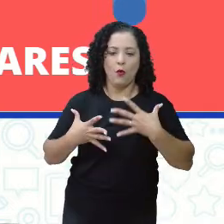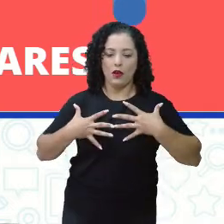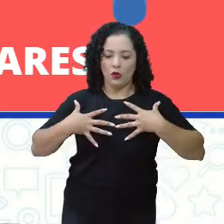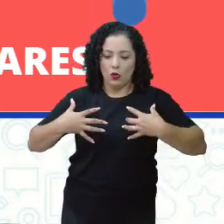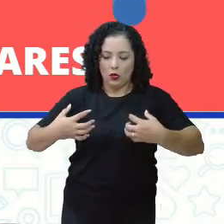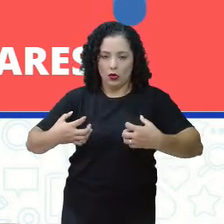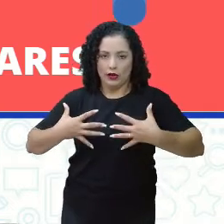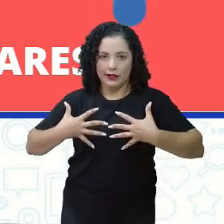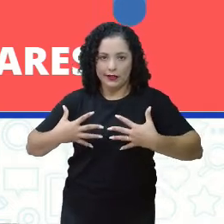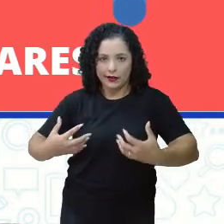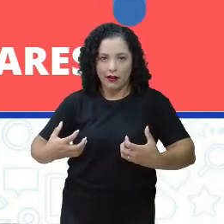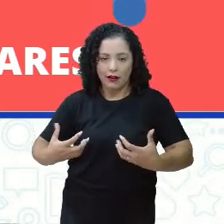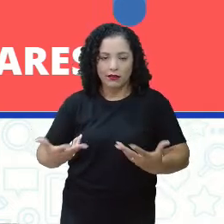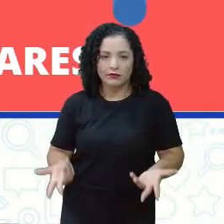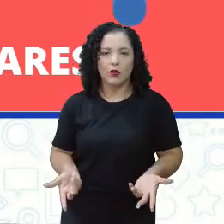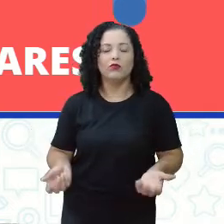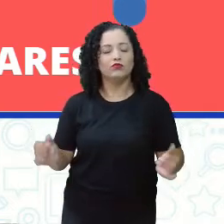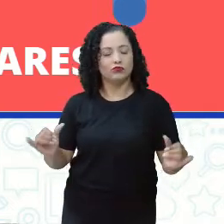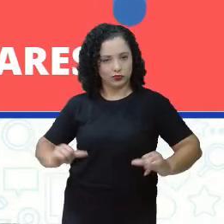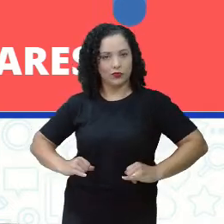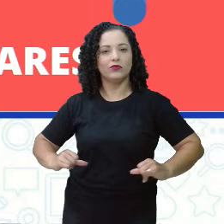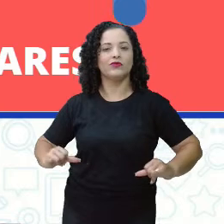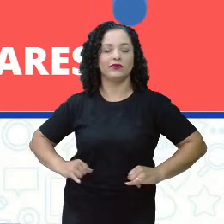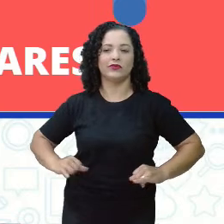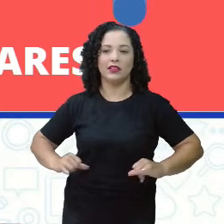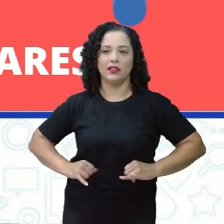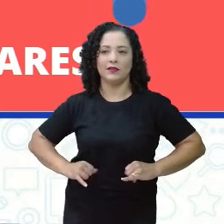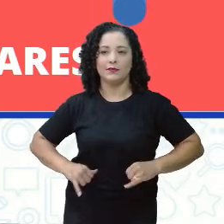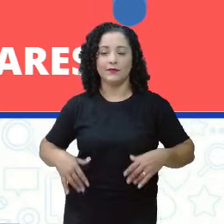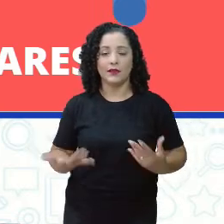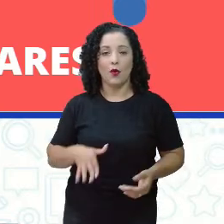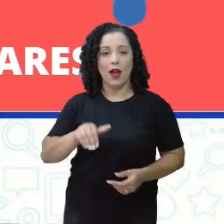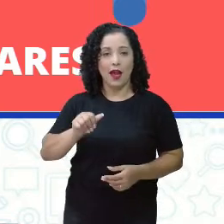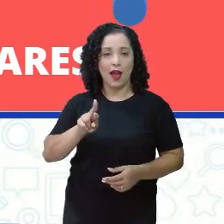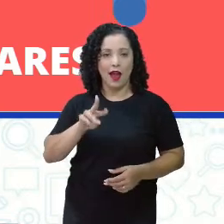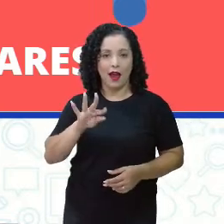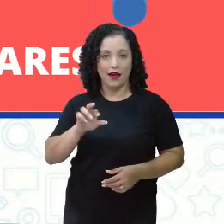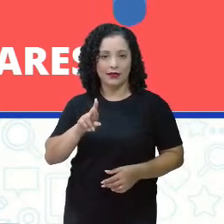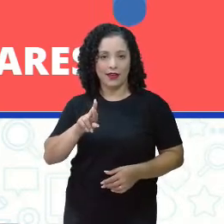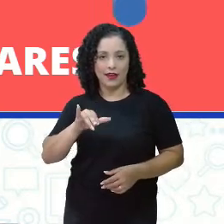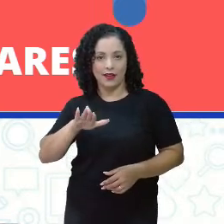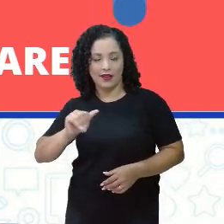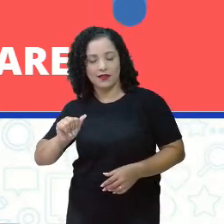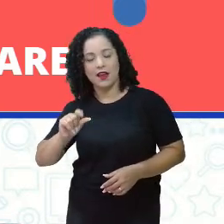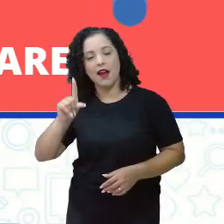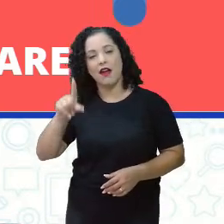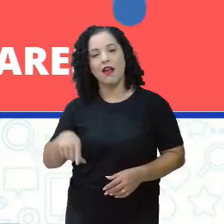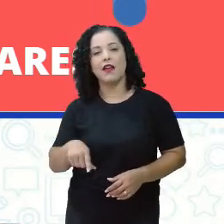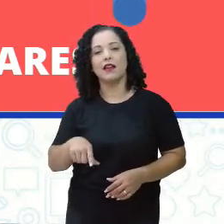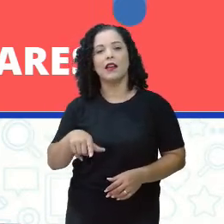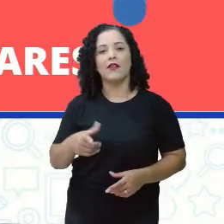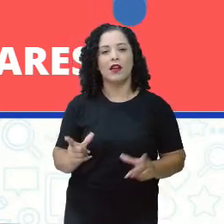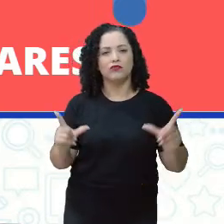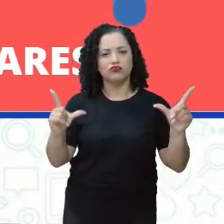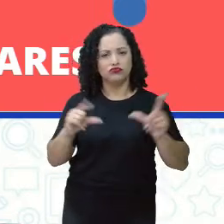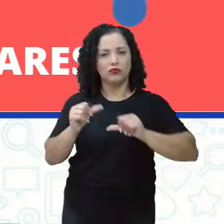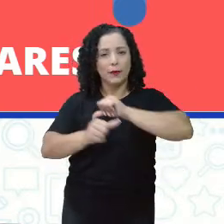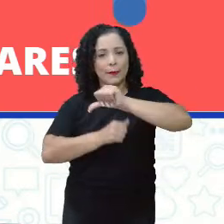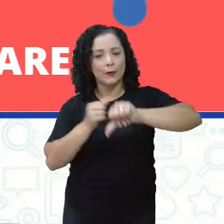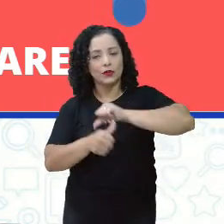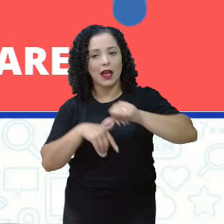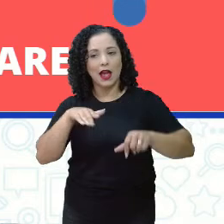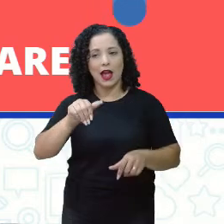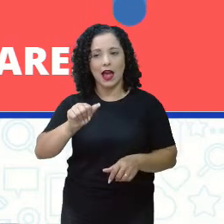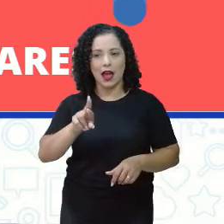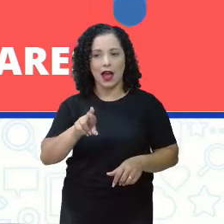ele vai sofrer ramificações. A artéria vai se ramificar e ser chamada de arteríola, a veia vai se